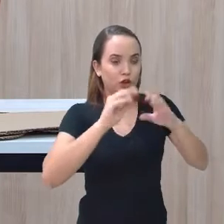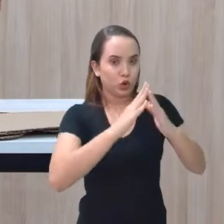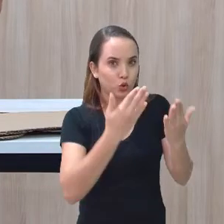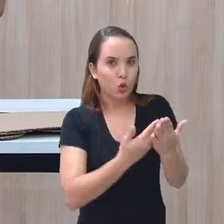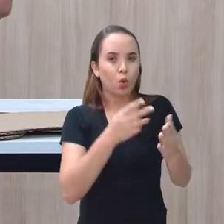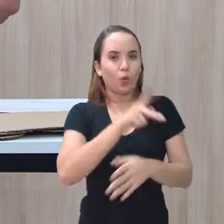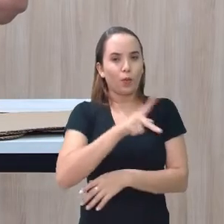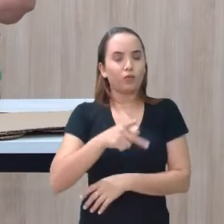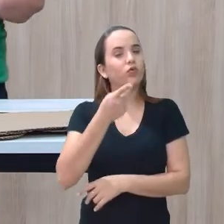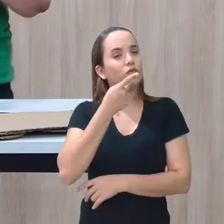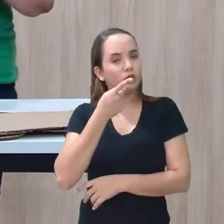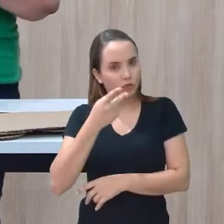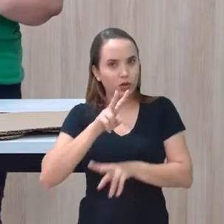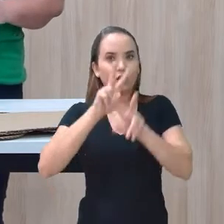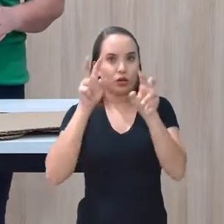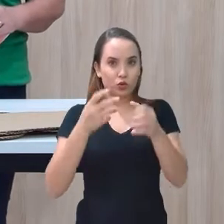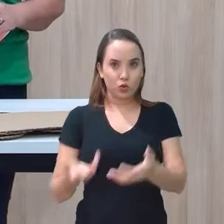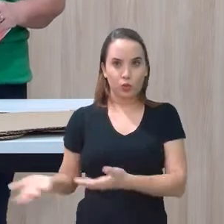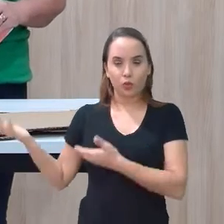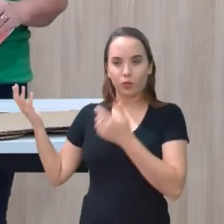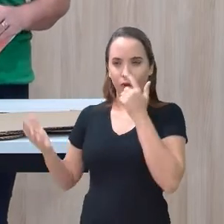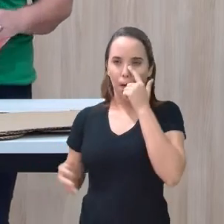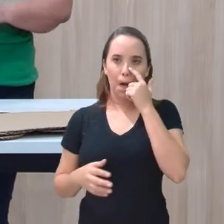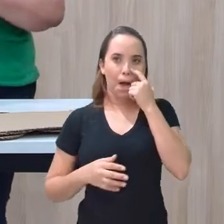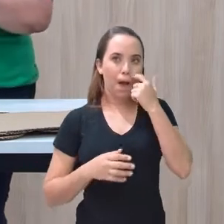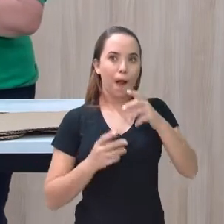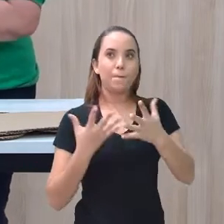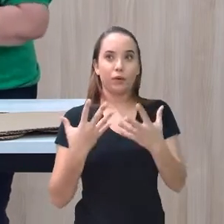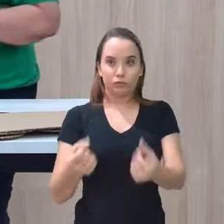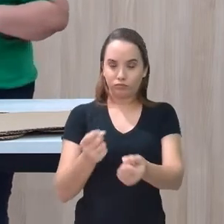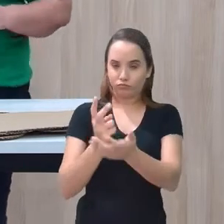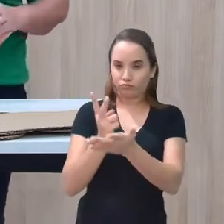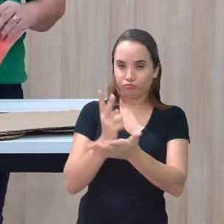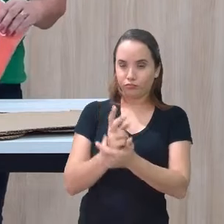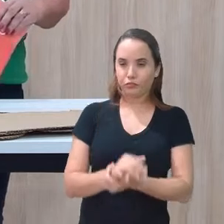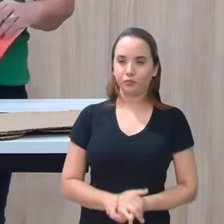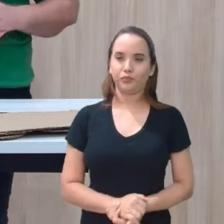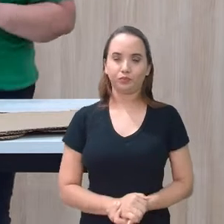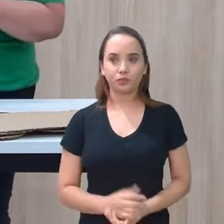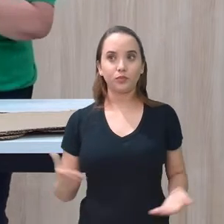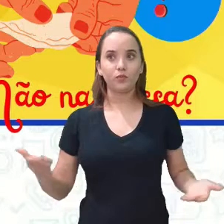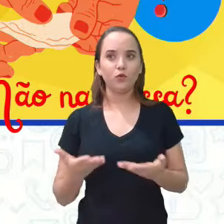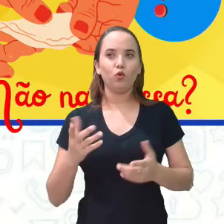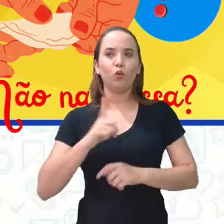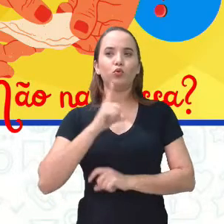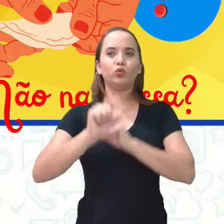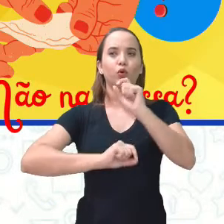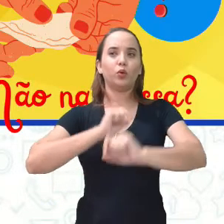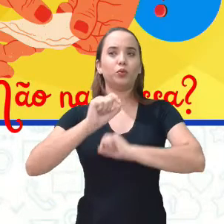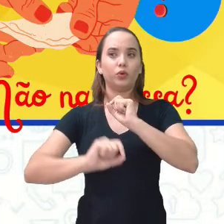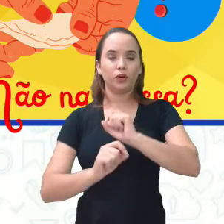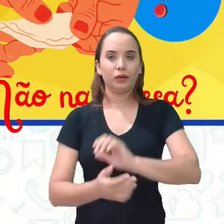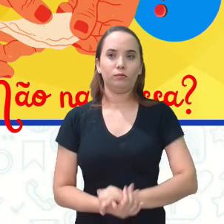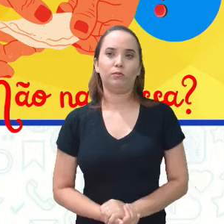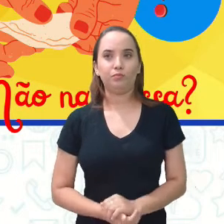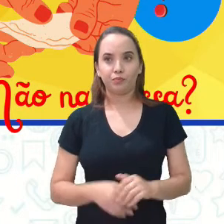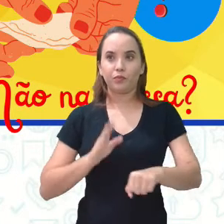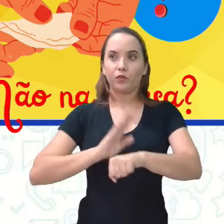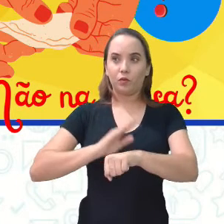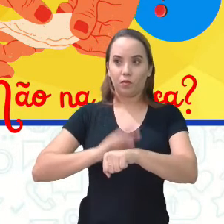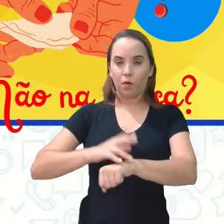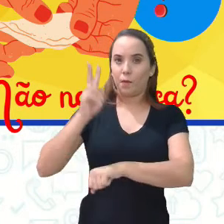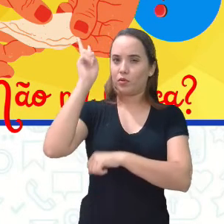desse cuidado com a água. Mas vamos continuar. O que é que nós temos na aula de hoje? Eu estou dizendo que é hora de relembrar